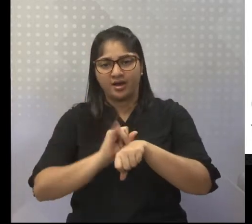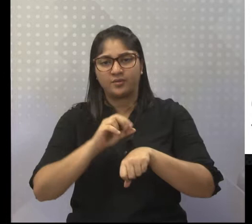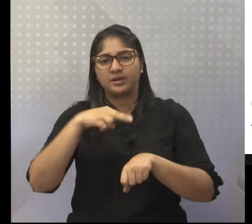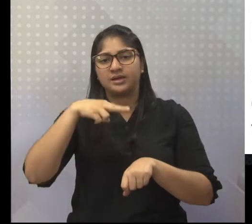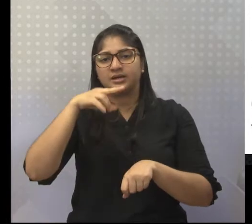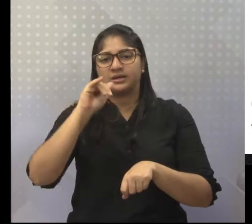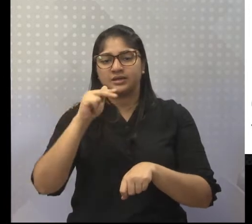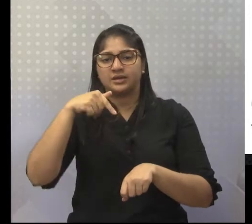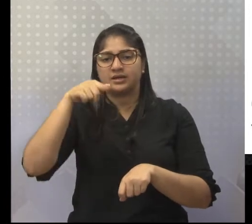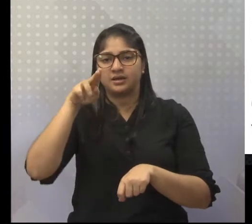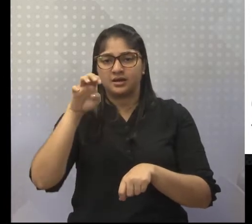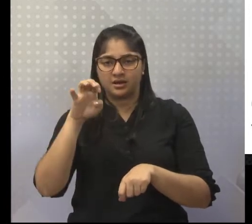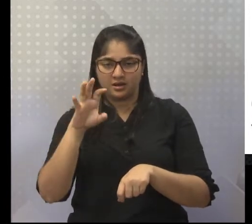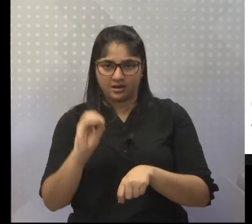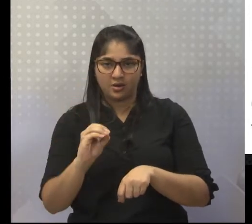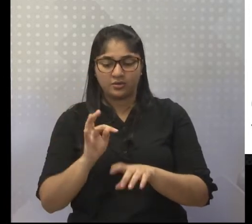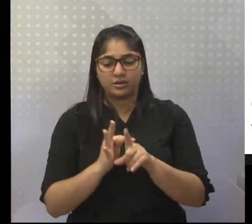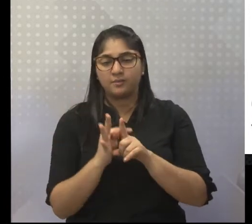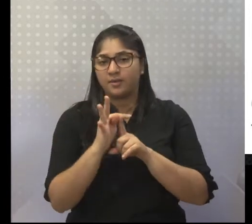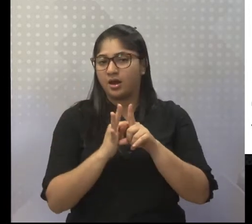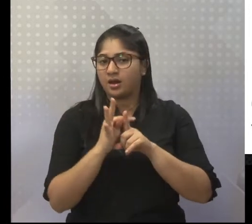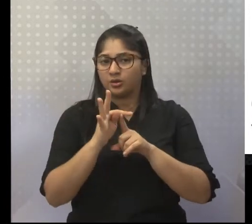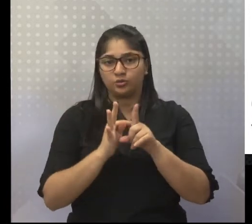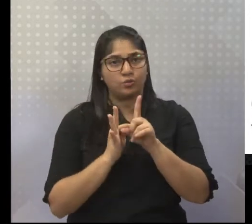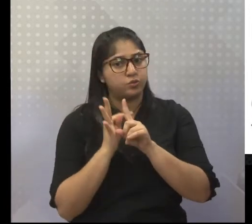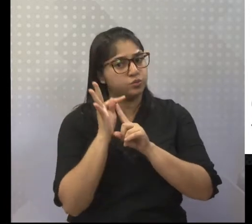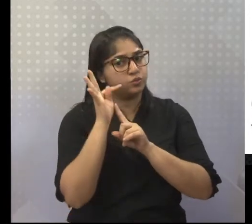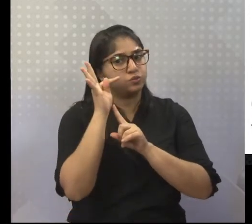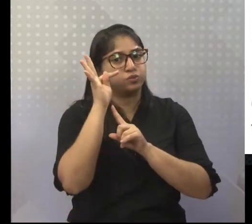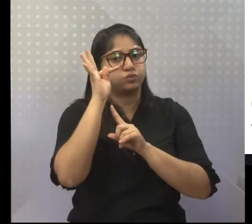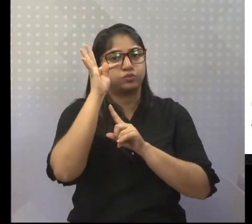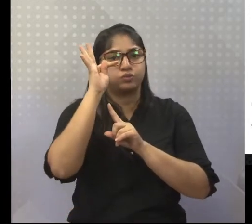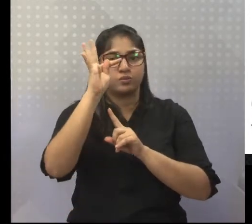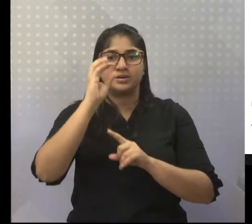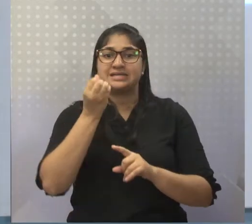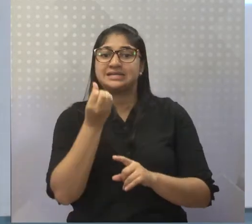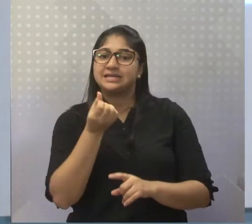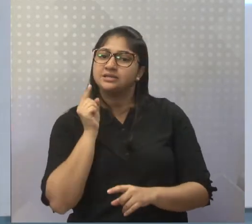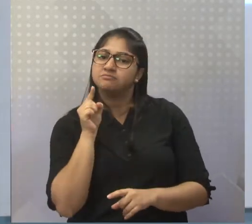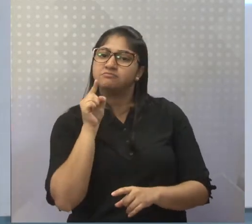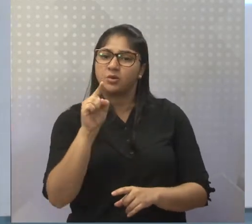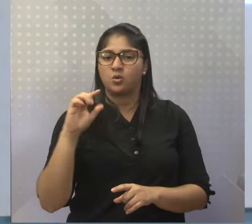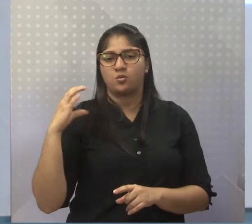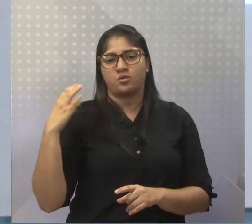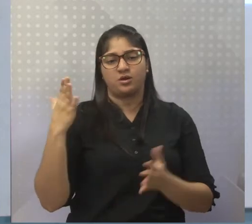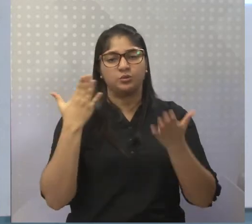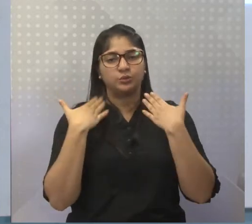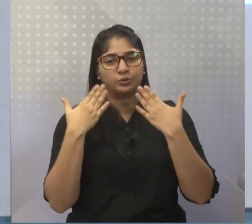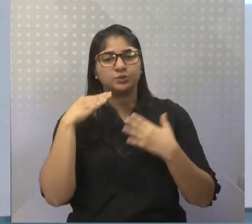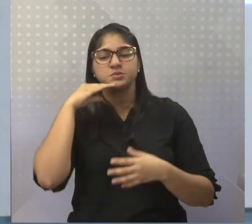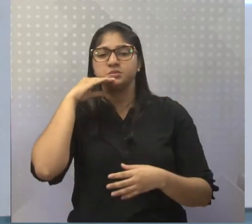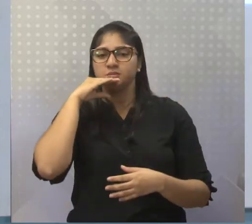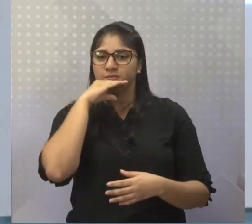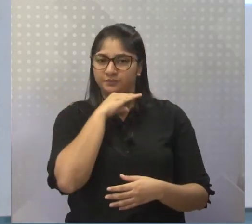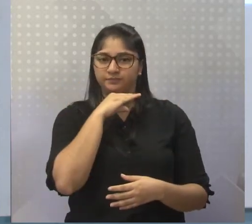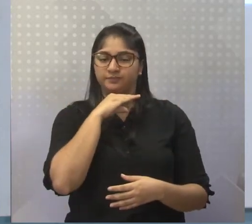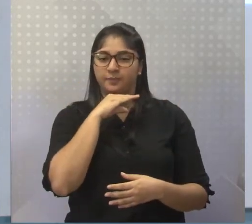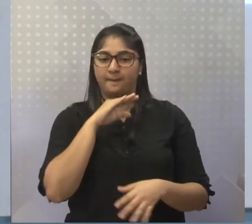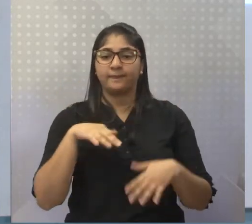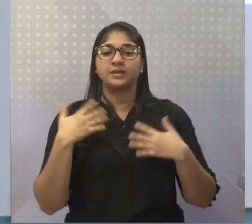e níquel e apresenta temperaturas muito elevadas a cerca de 6.000 graus centígrados então toda essa questão da